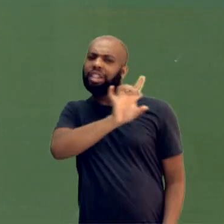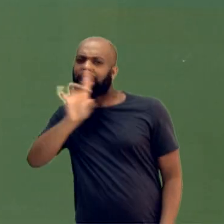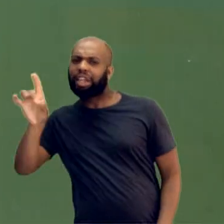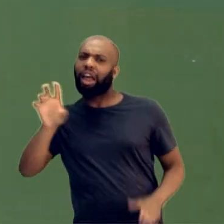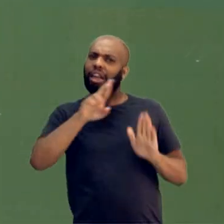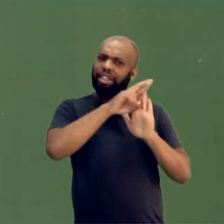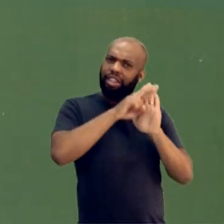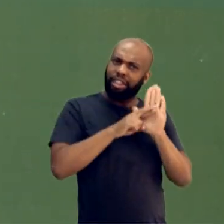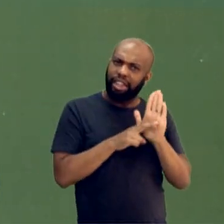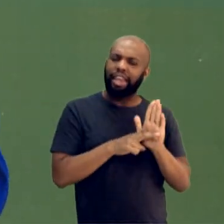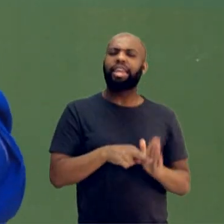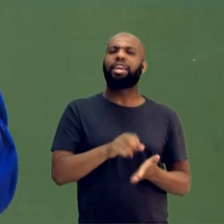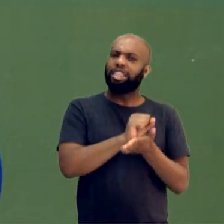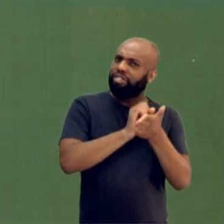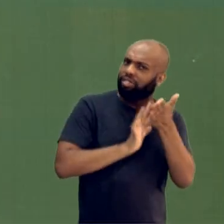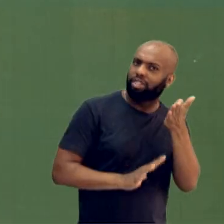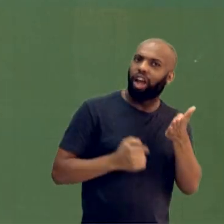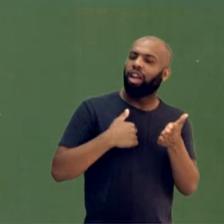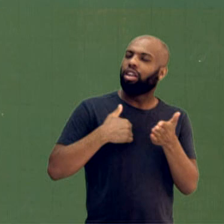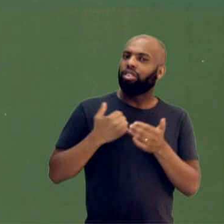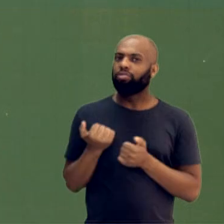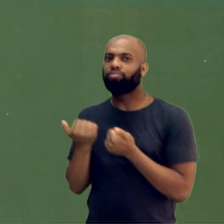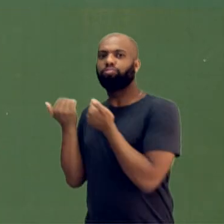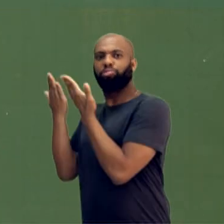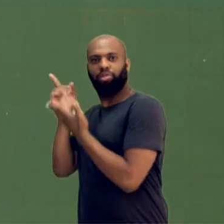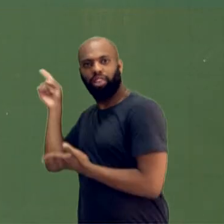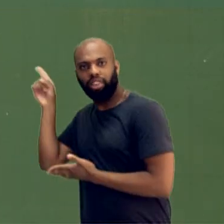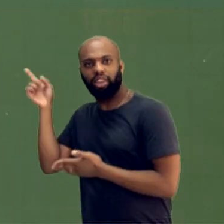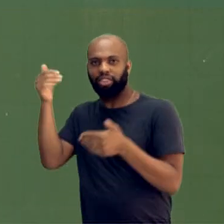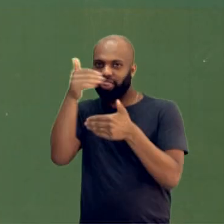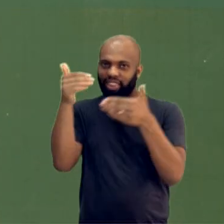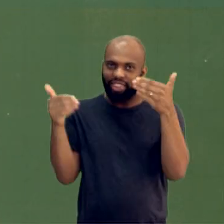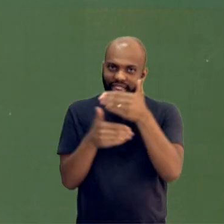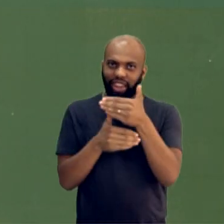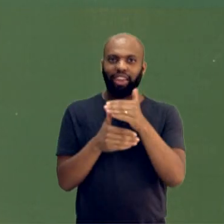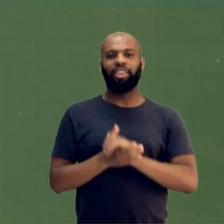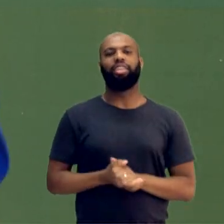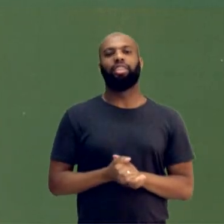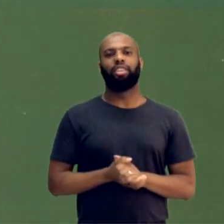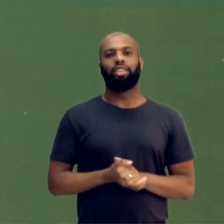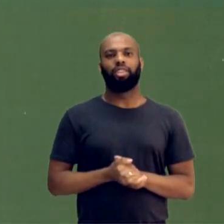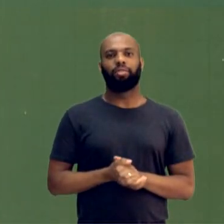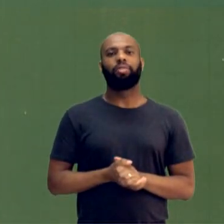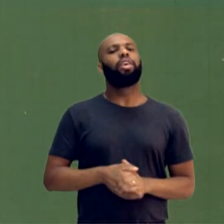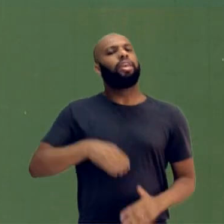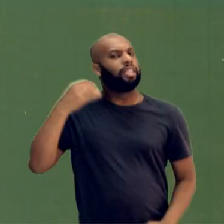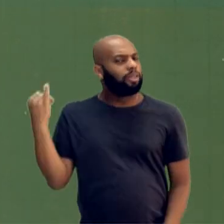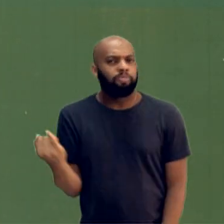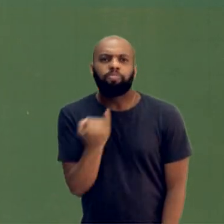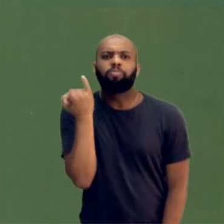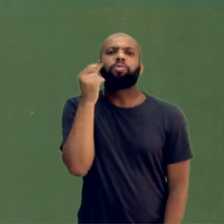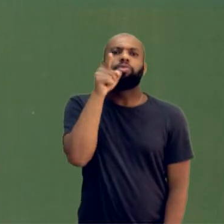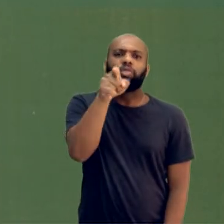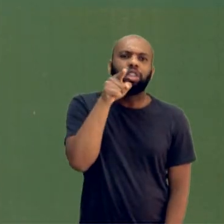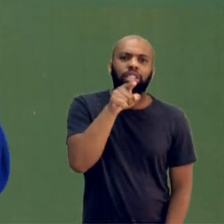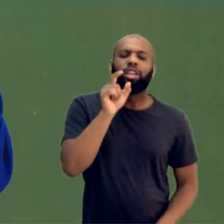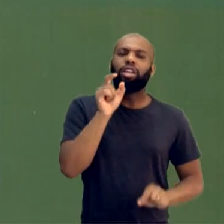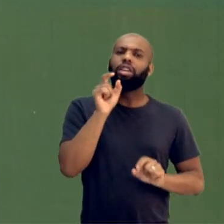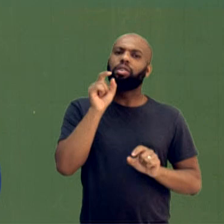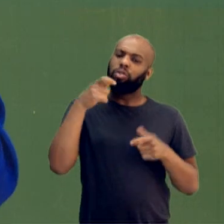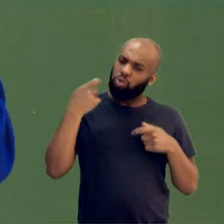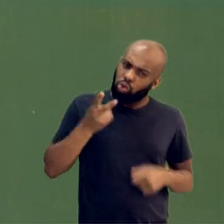um dos exercícios que eu coloquei aqui à sua disposição. É muito importante que